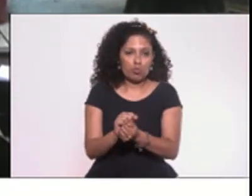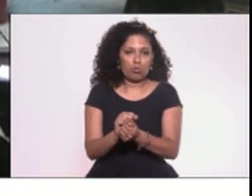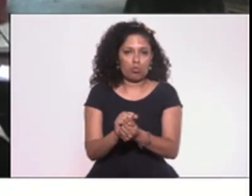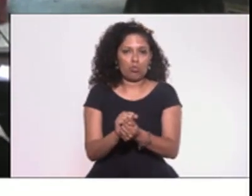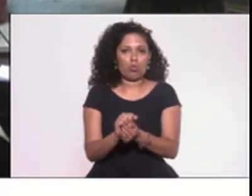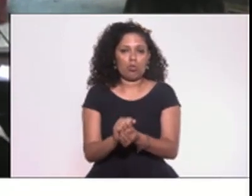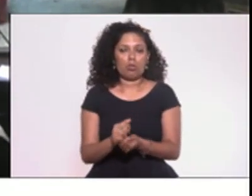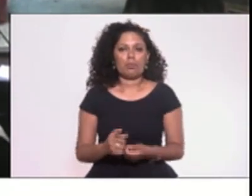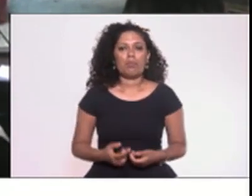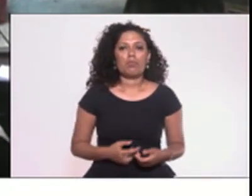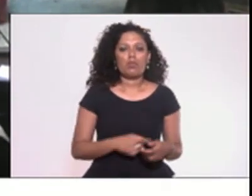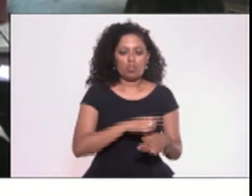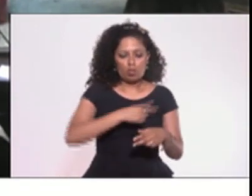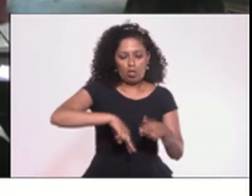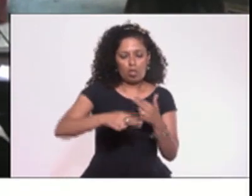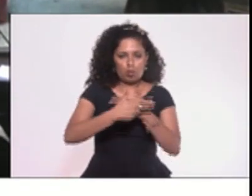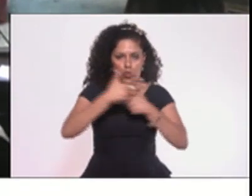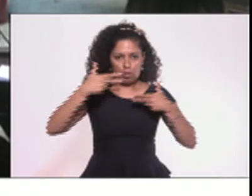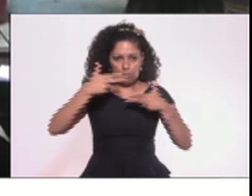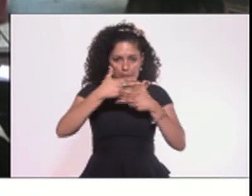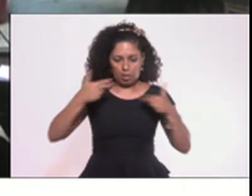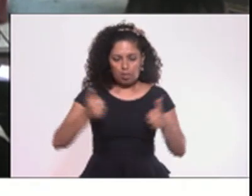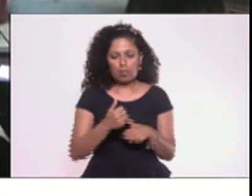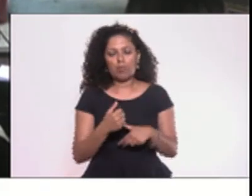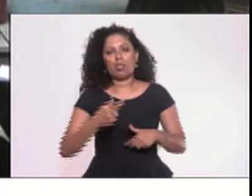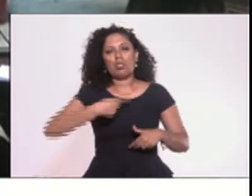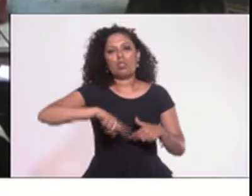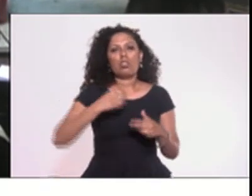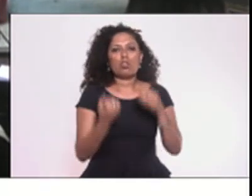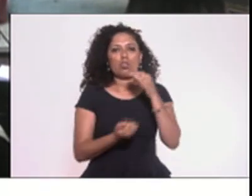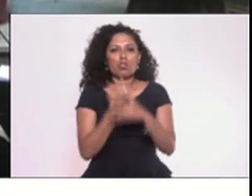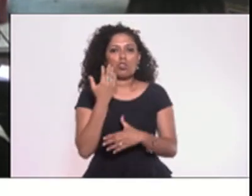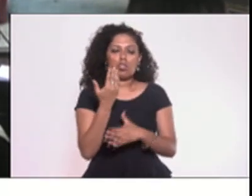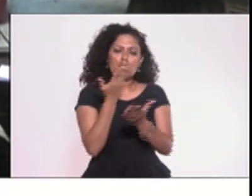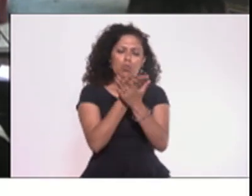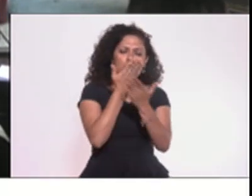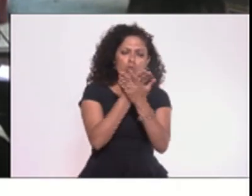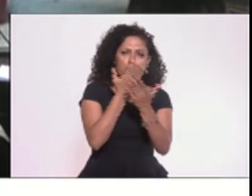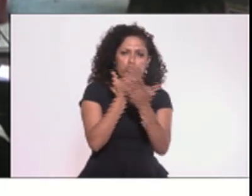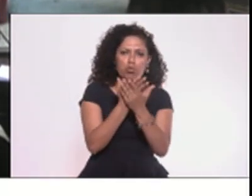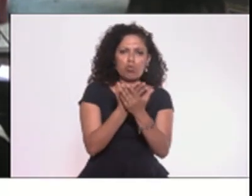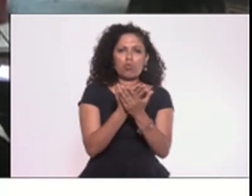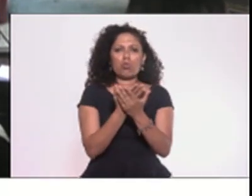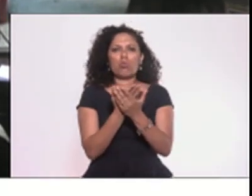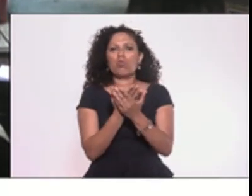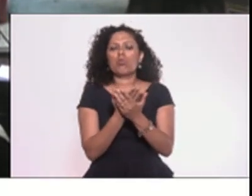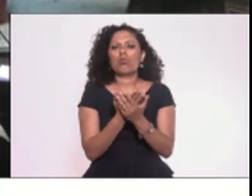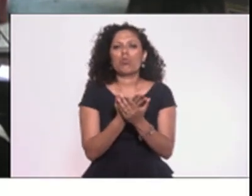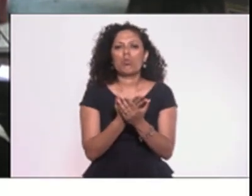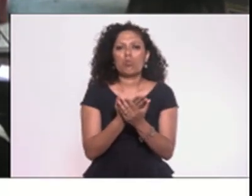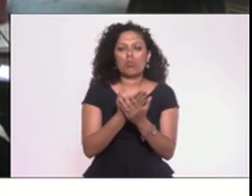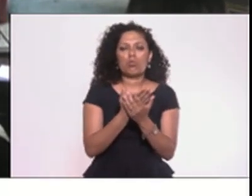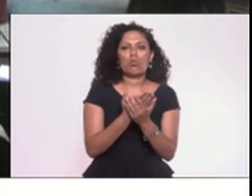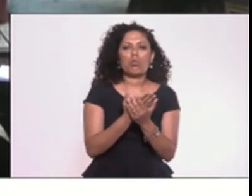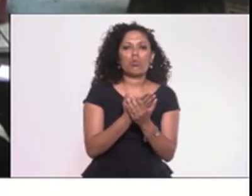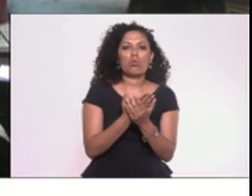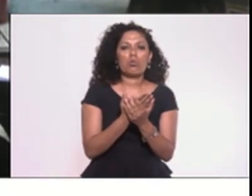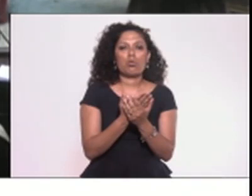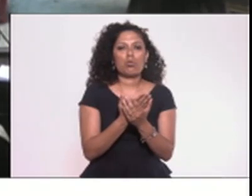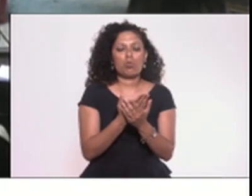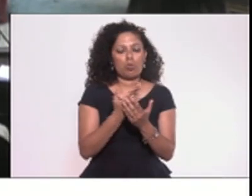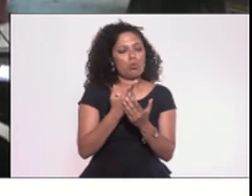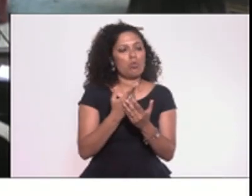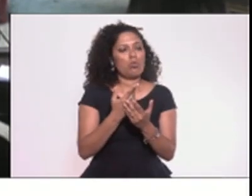bom? O Sebrae, ele produziu alguns conteúdos, alguns estudos, que depois nós podemos disponibilizar, na verdade já